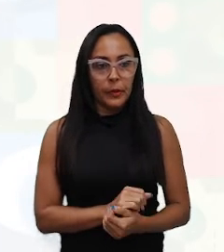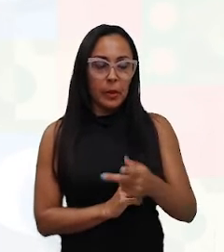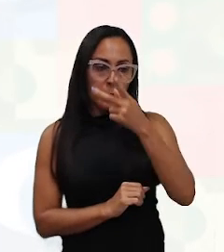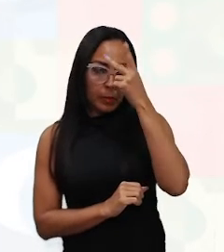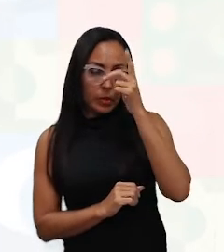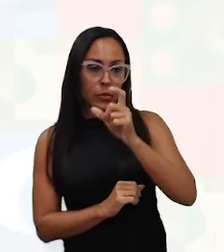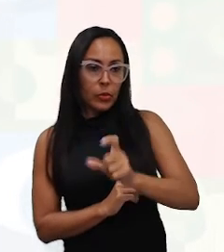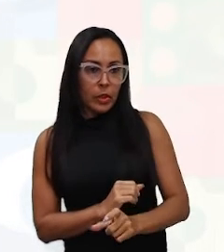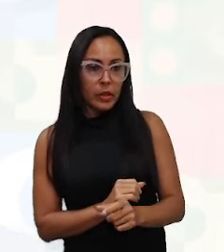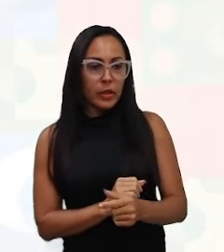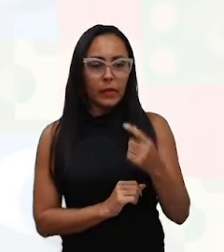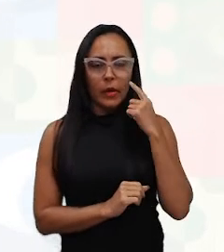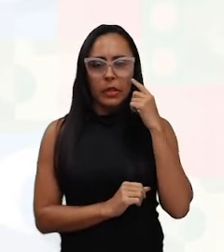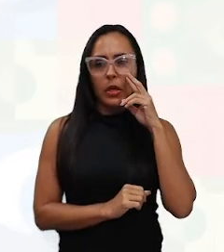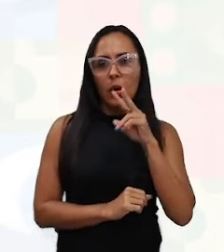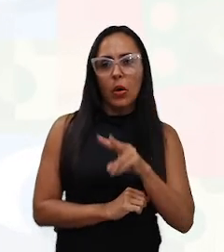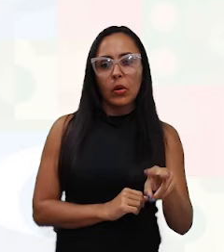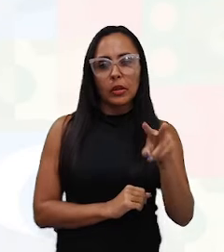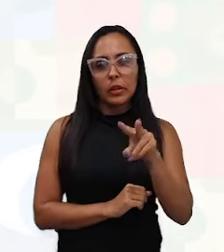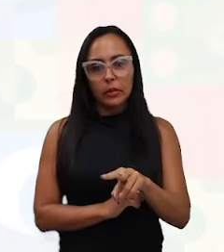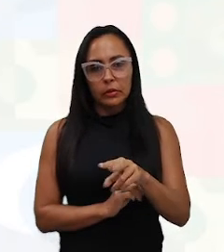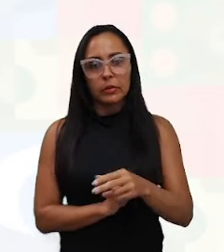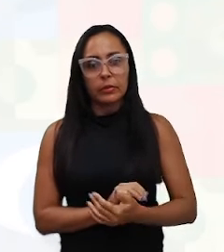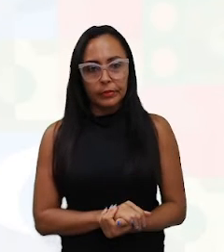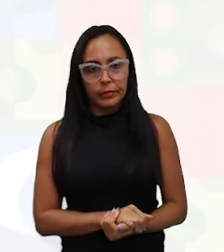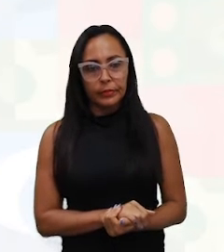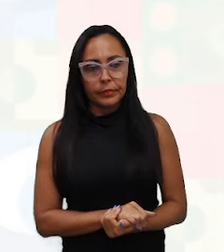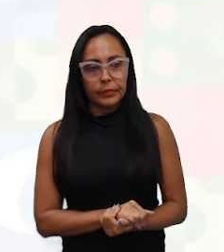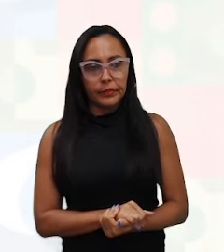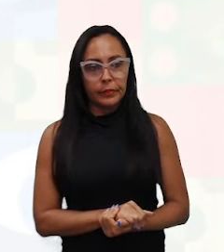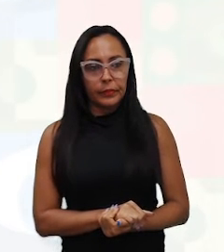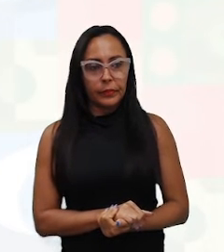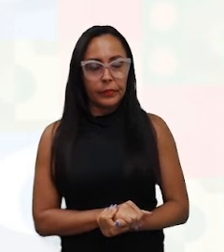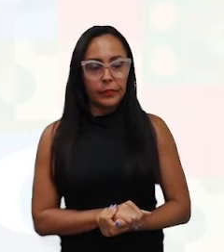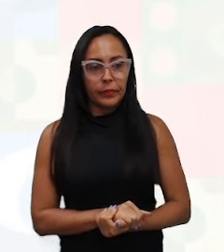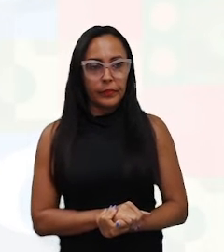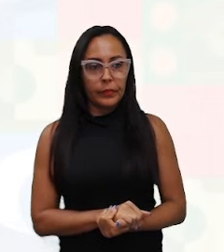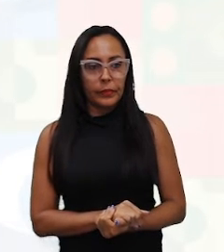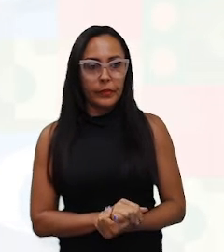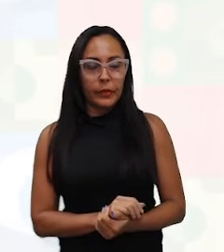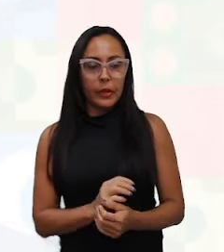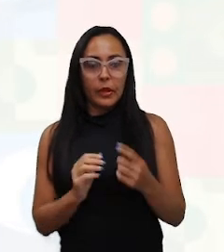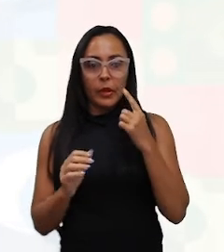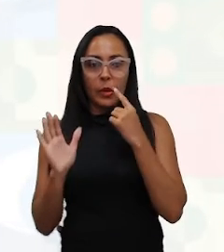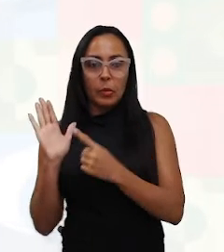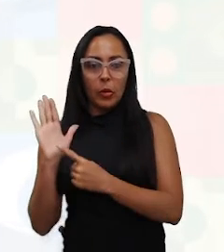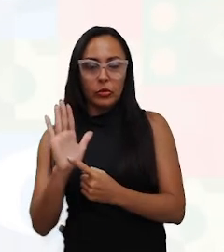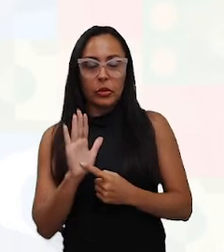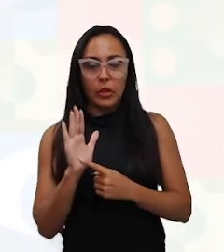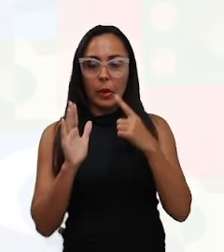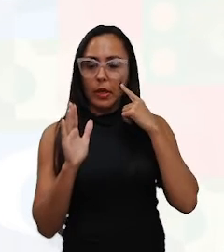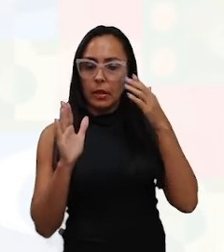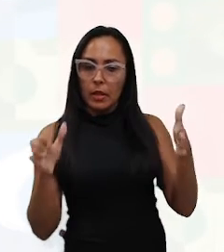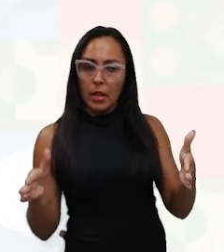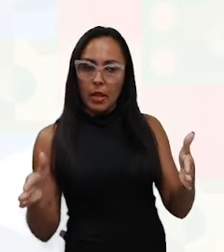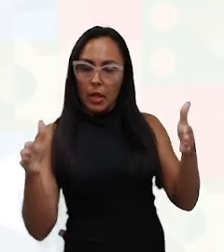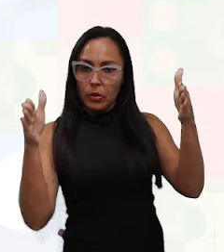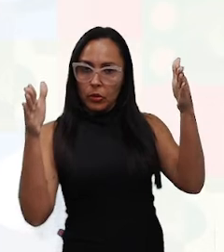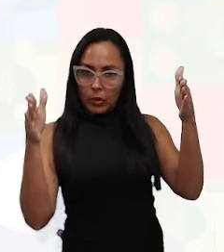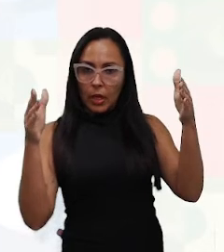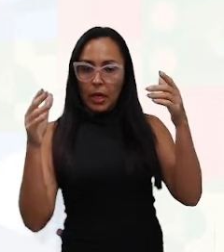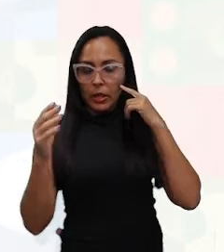estivesse olhando frontalmente para um espaço, mostrando as paredes laterais, piso e